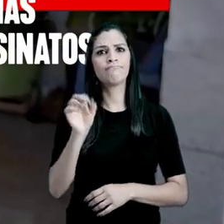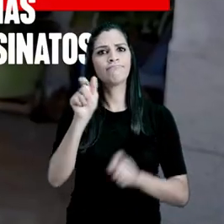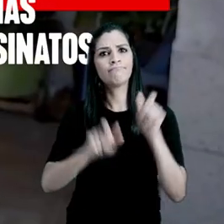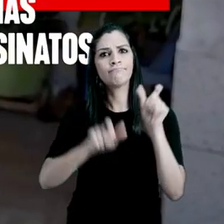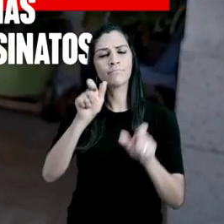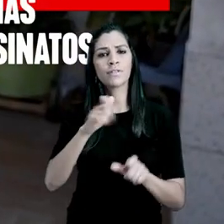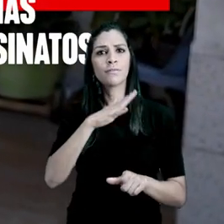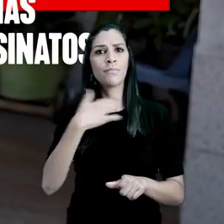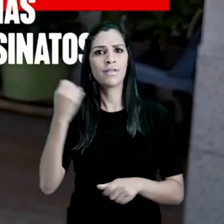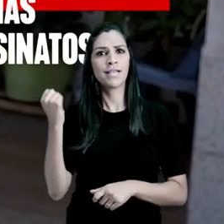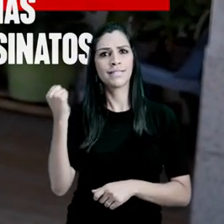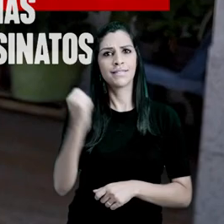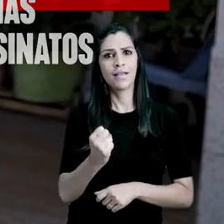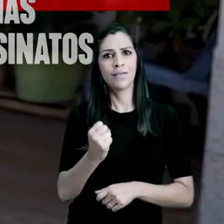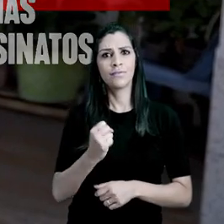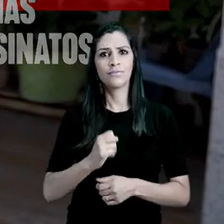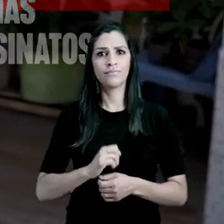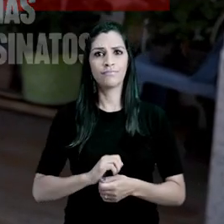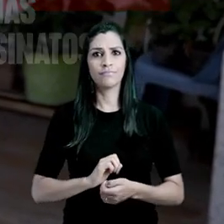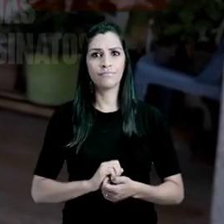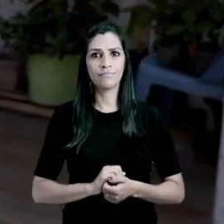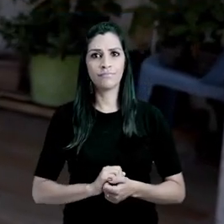75,7% das vítimas de assassinatos.